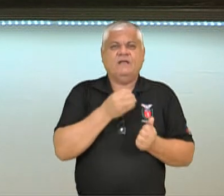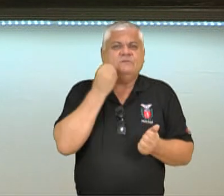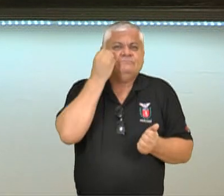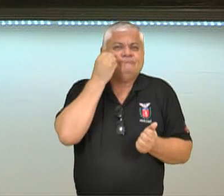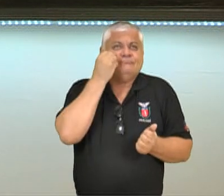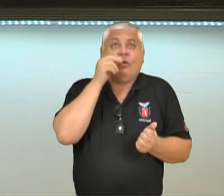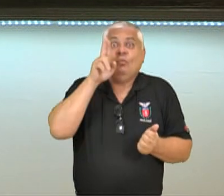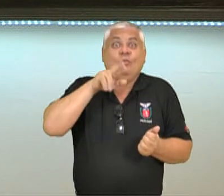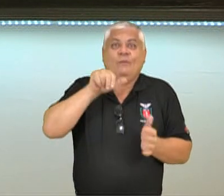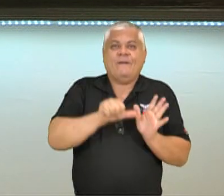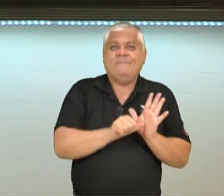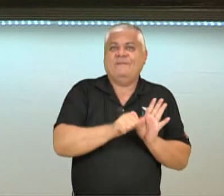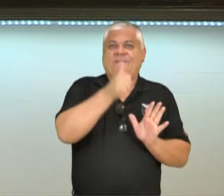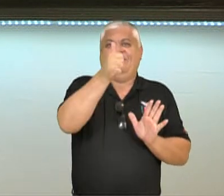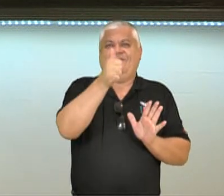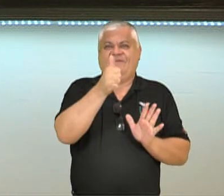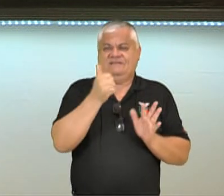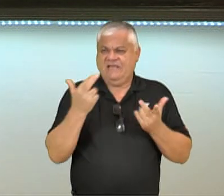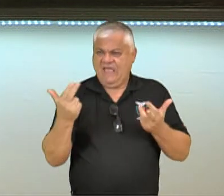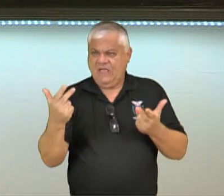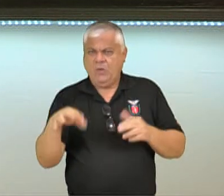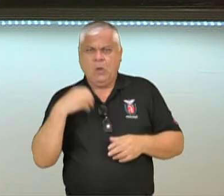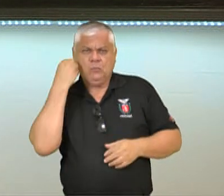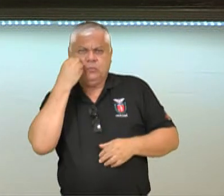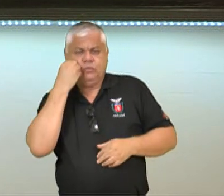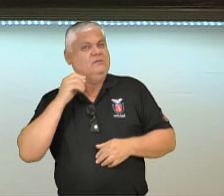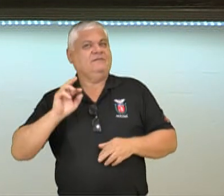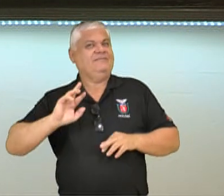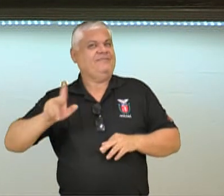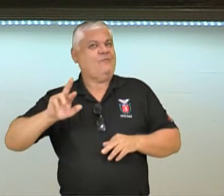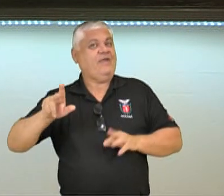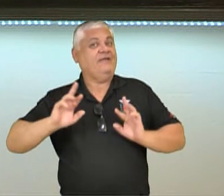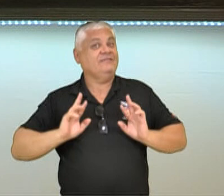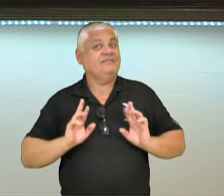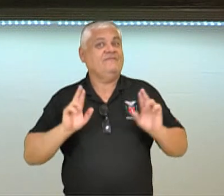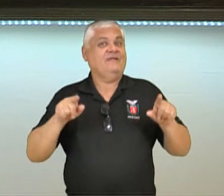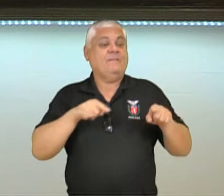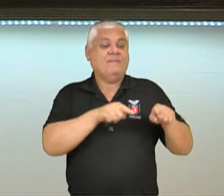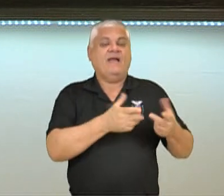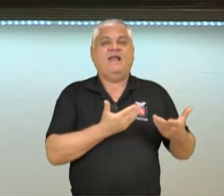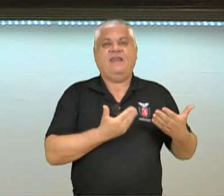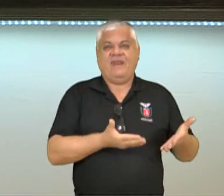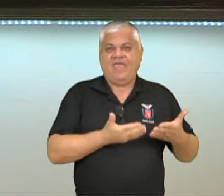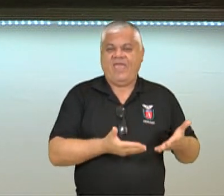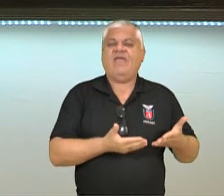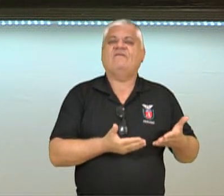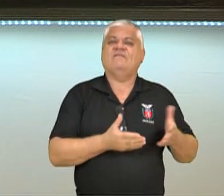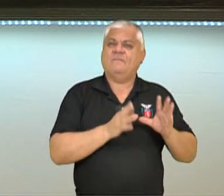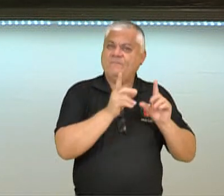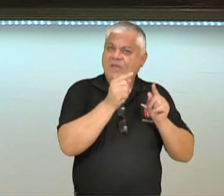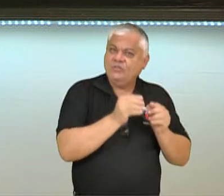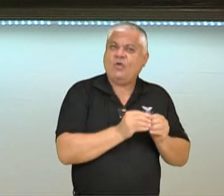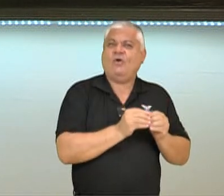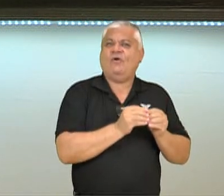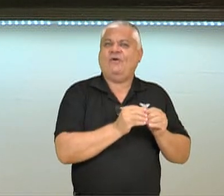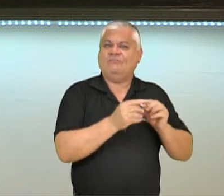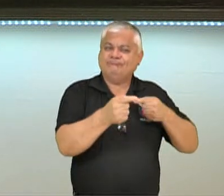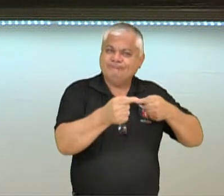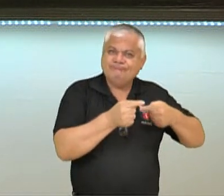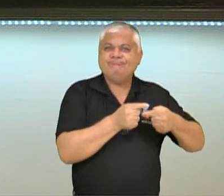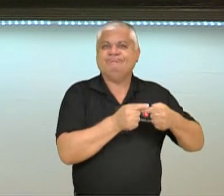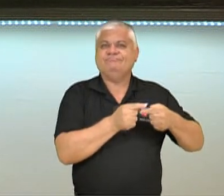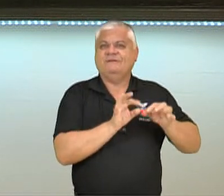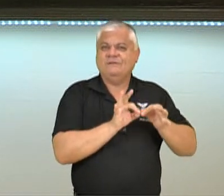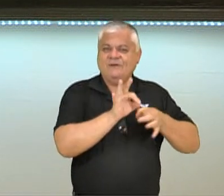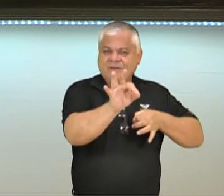eles não vão fazer a mesma prova daqueles atletas mais experientes. O percurso deles será menor,